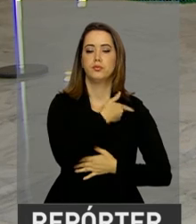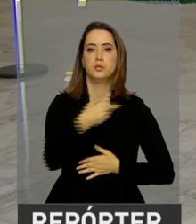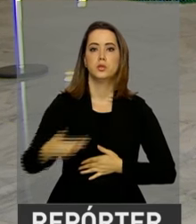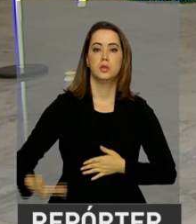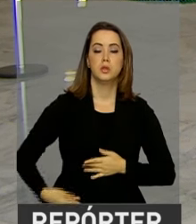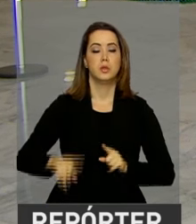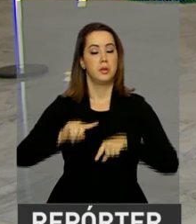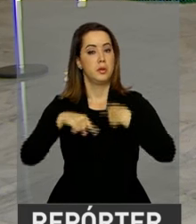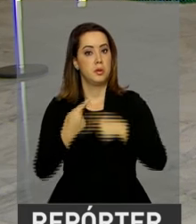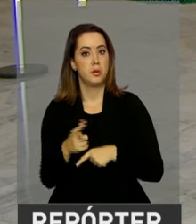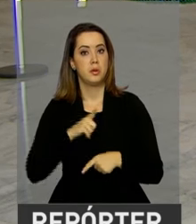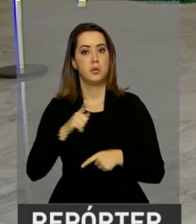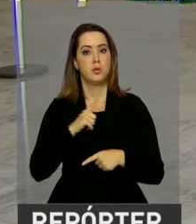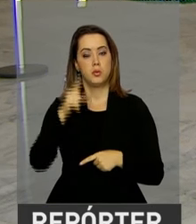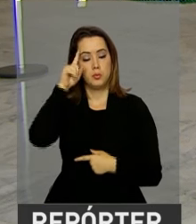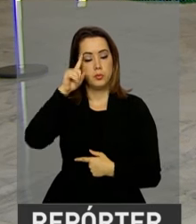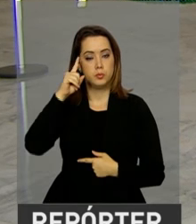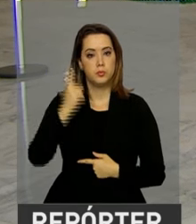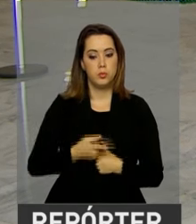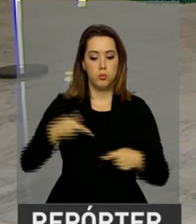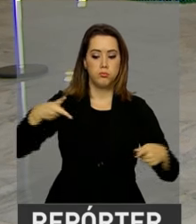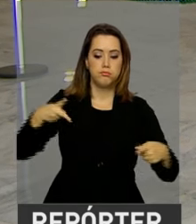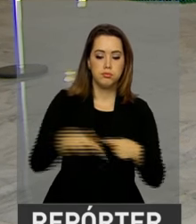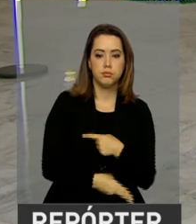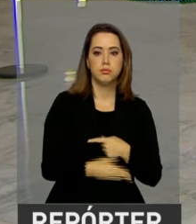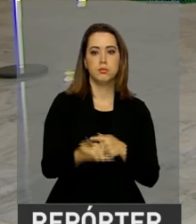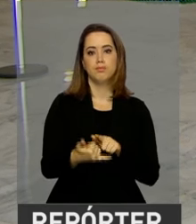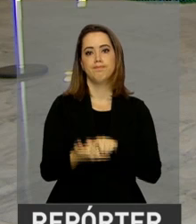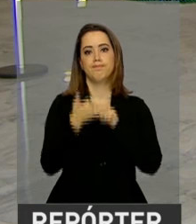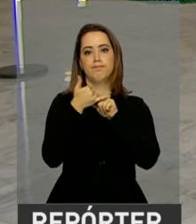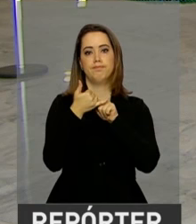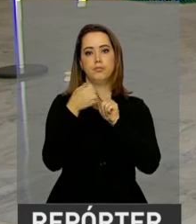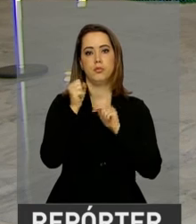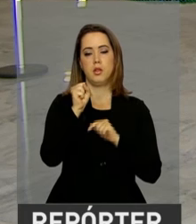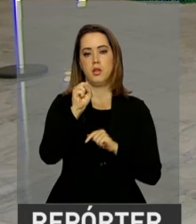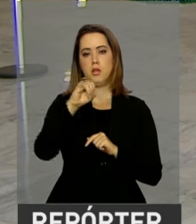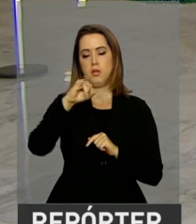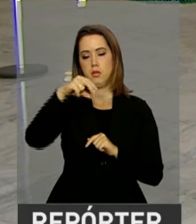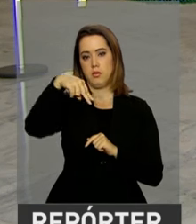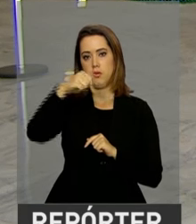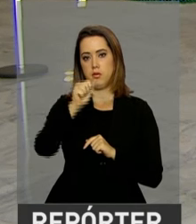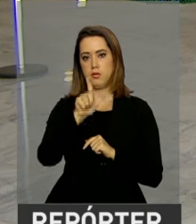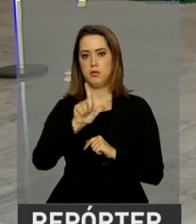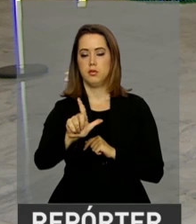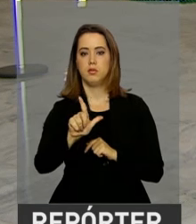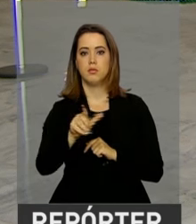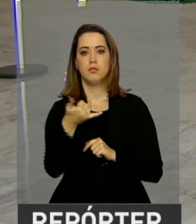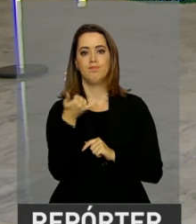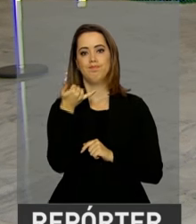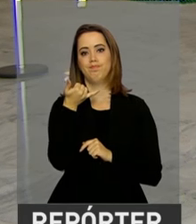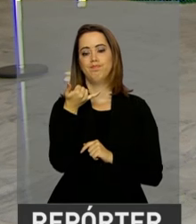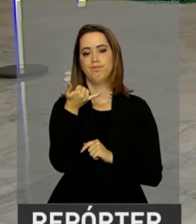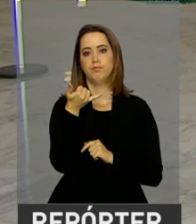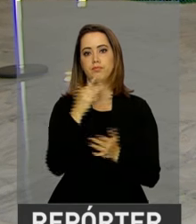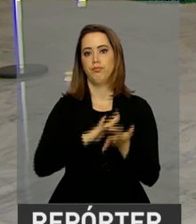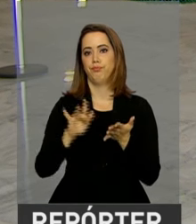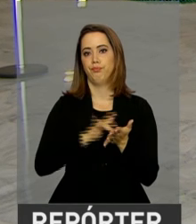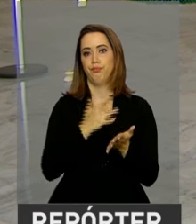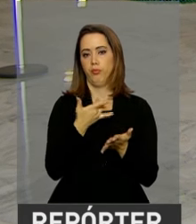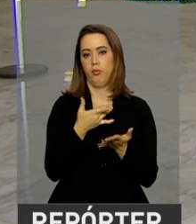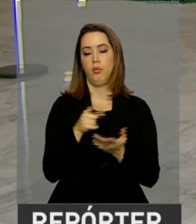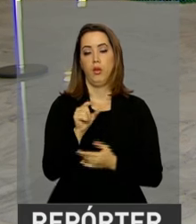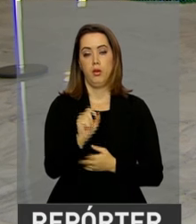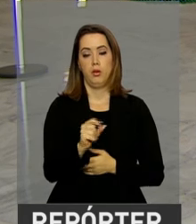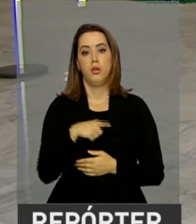dos celulares na penitenciária de Parnamirim, que fica na região da Grande Natal. E, Leandro, durante o dia de ontem,